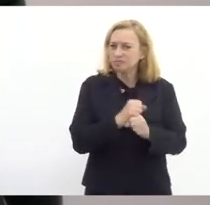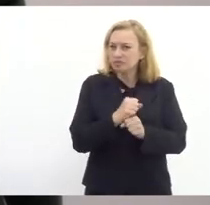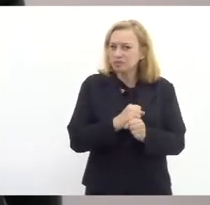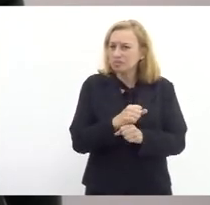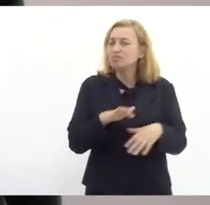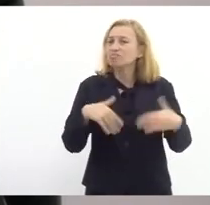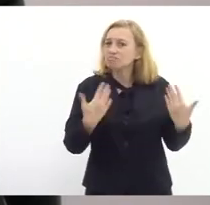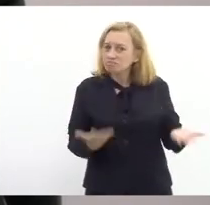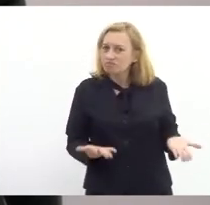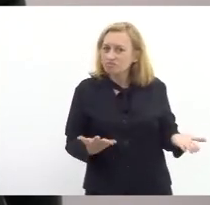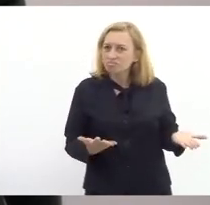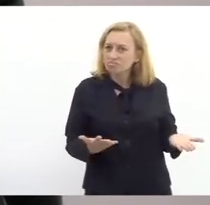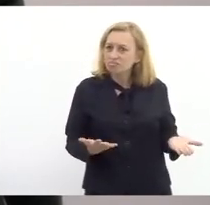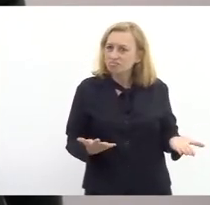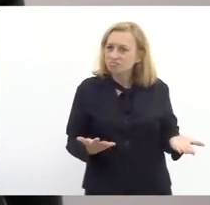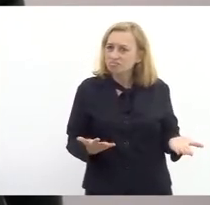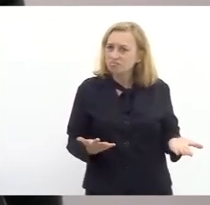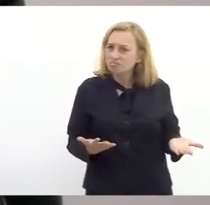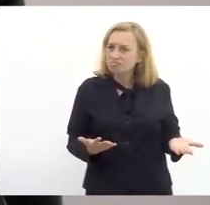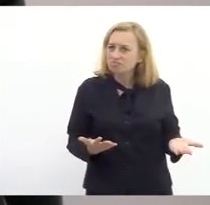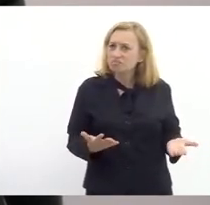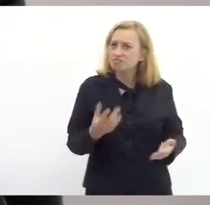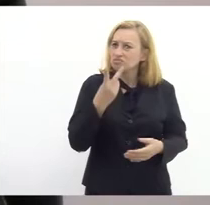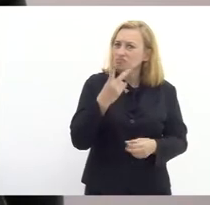Então, digamos,